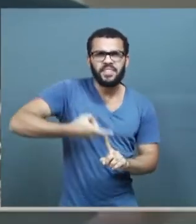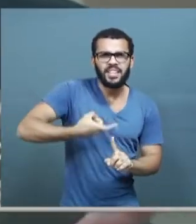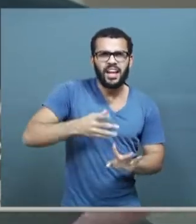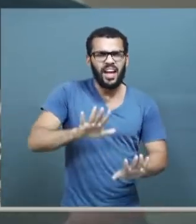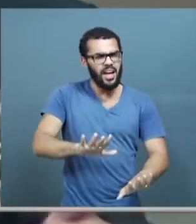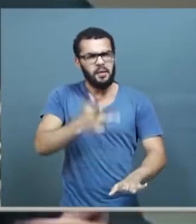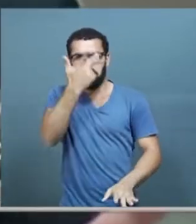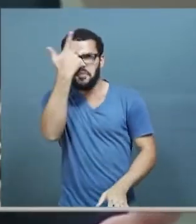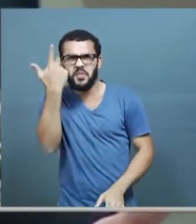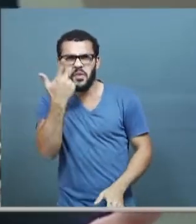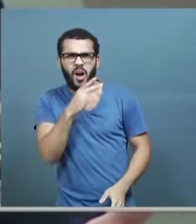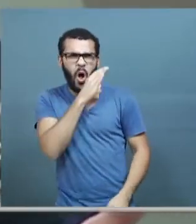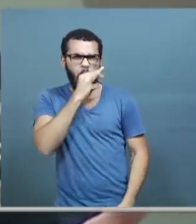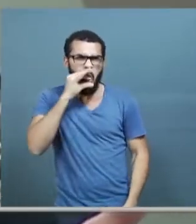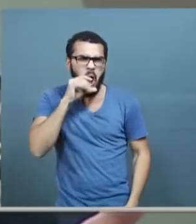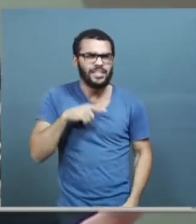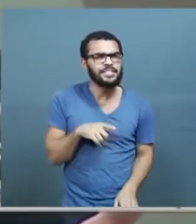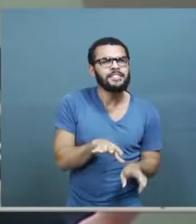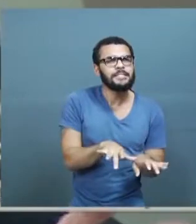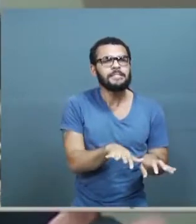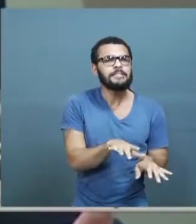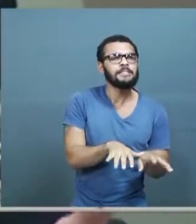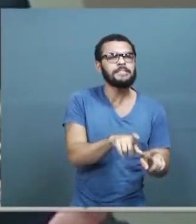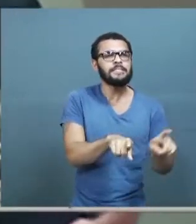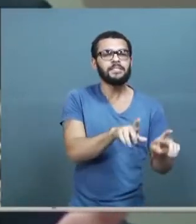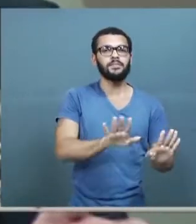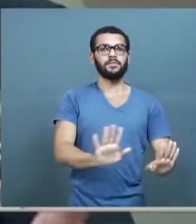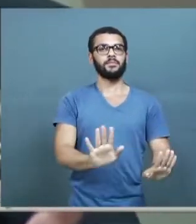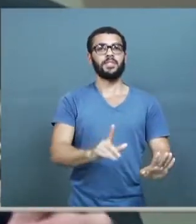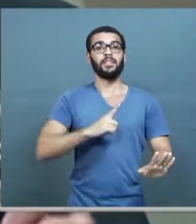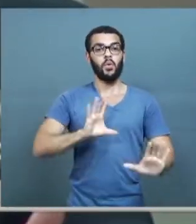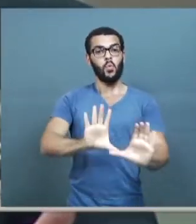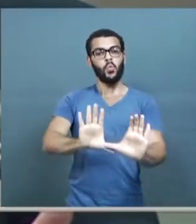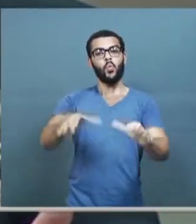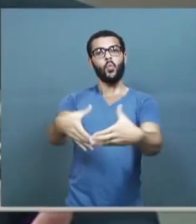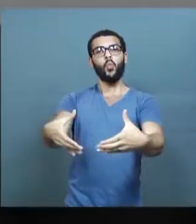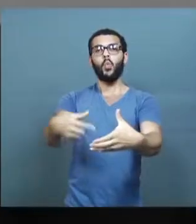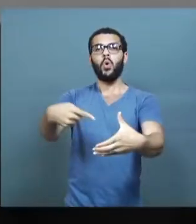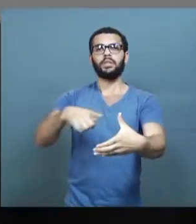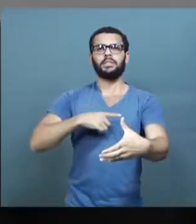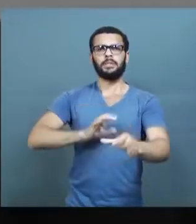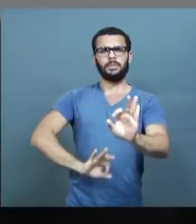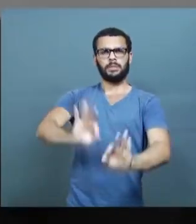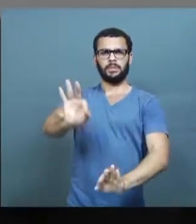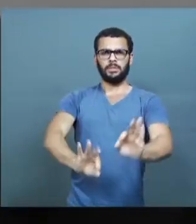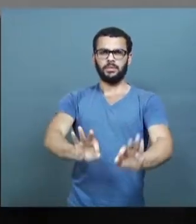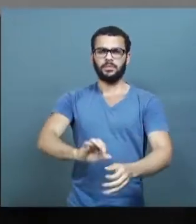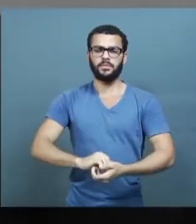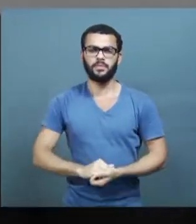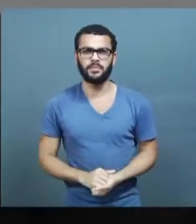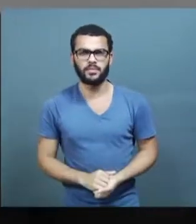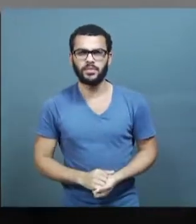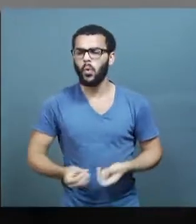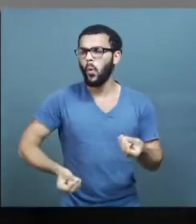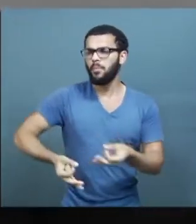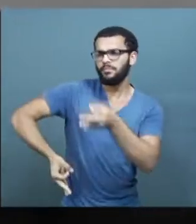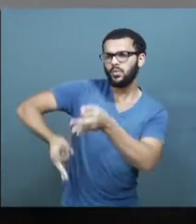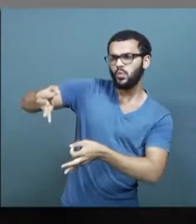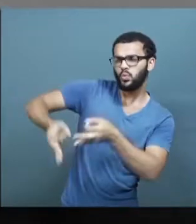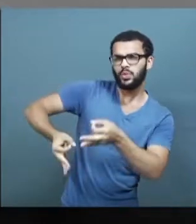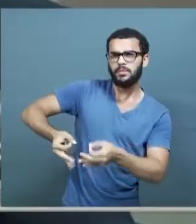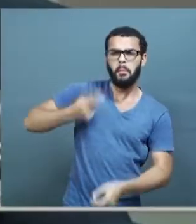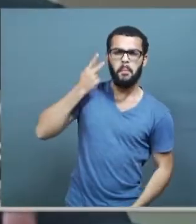com espinhas na frente do computador, mas sim um grupo criminoso estruturado. Relação juiz e